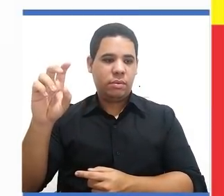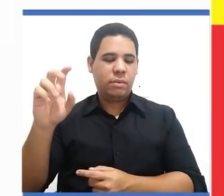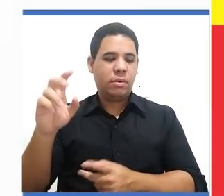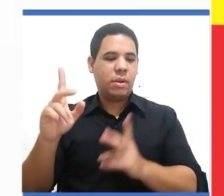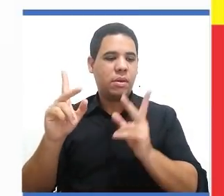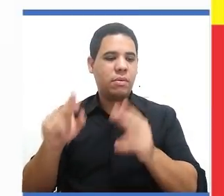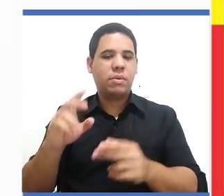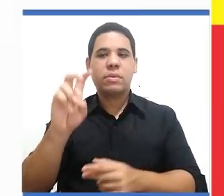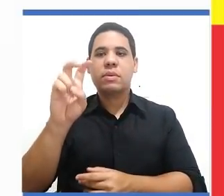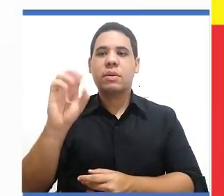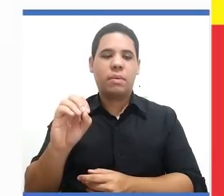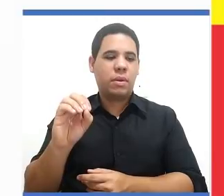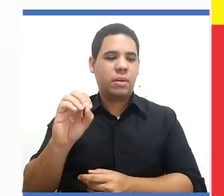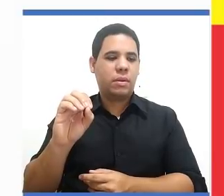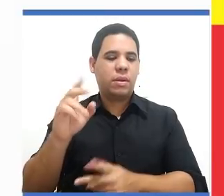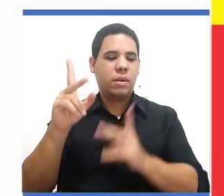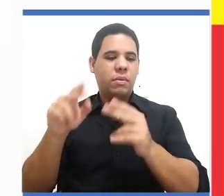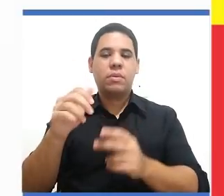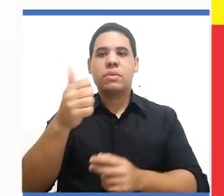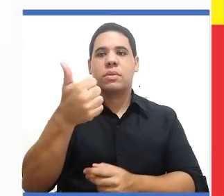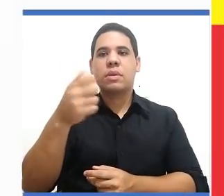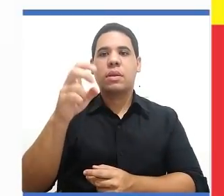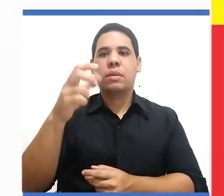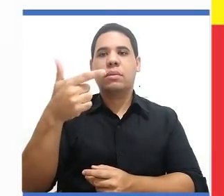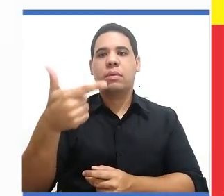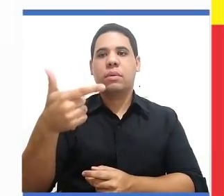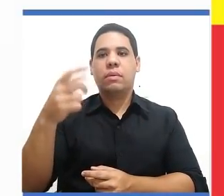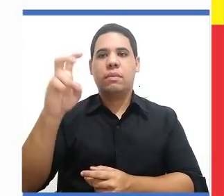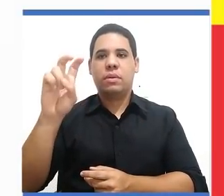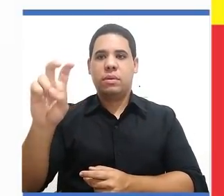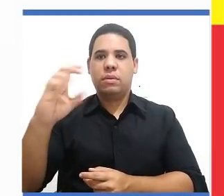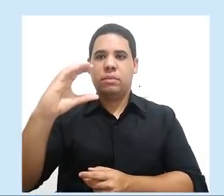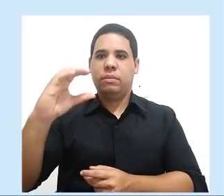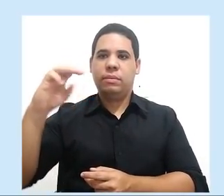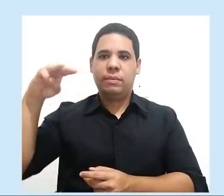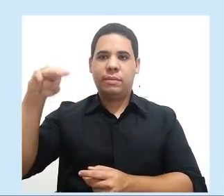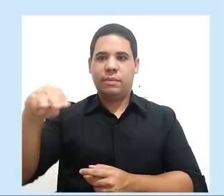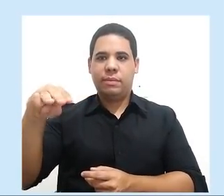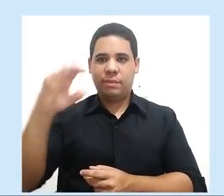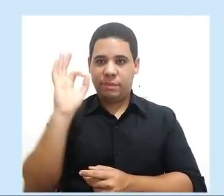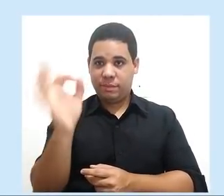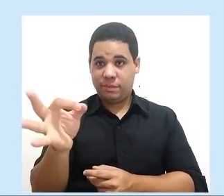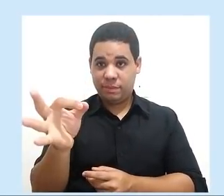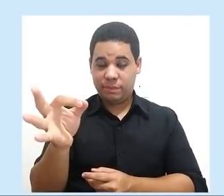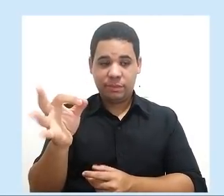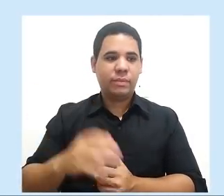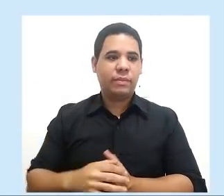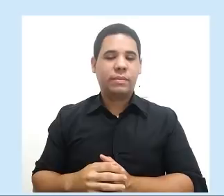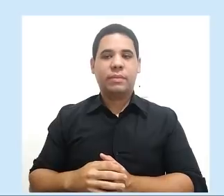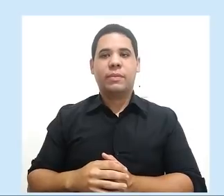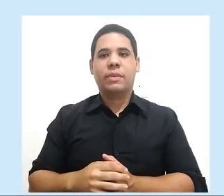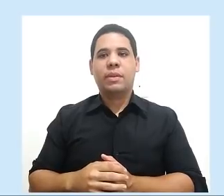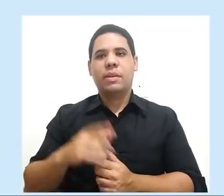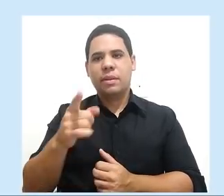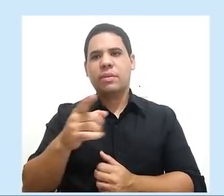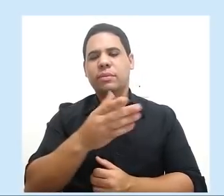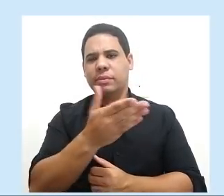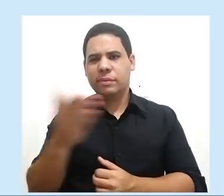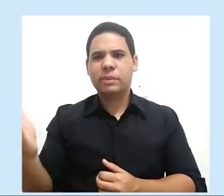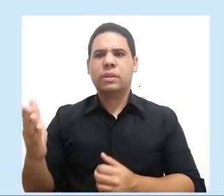aproximadamente na sua diagonal 125 centímetros. Certo? Então, com isso, pessoal, reveja essa